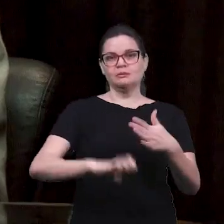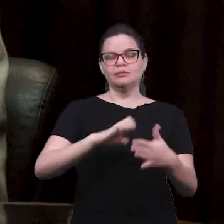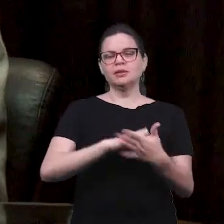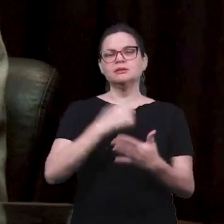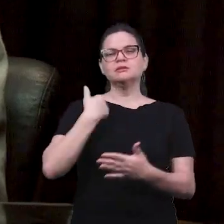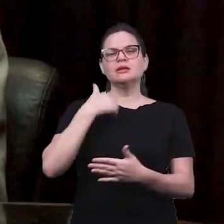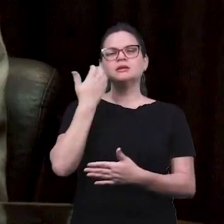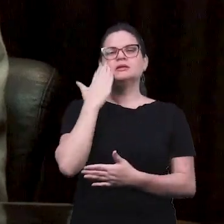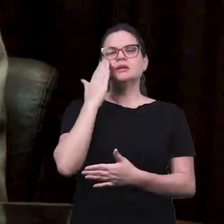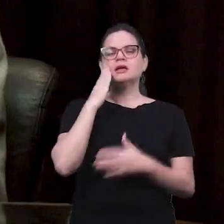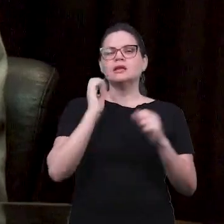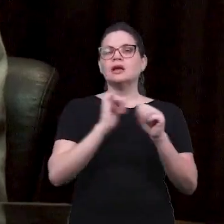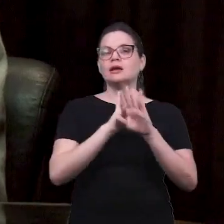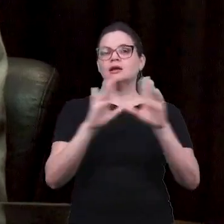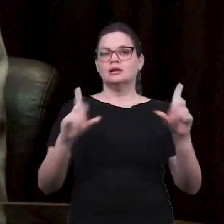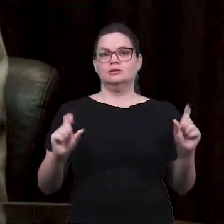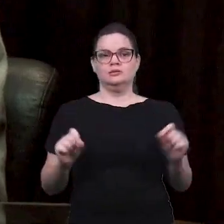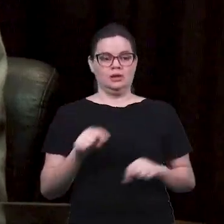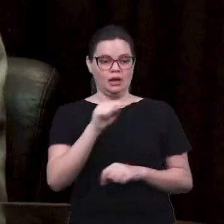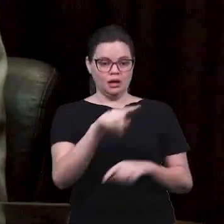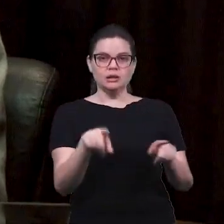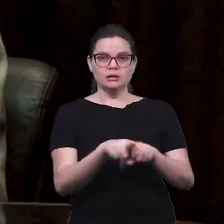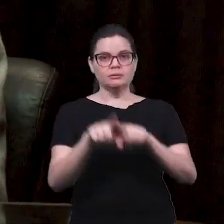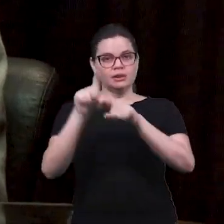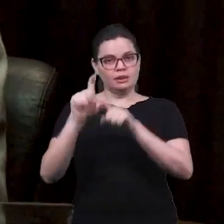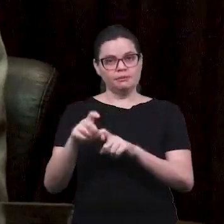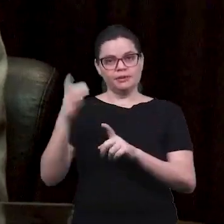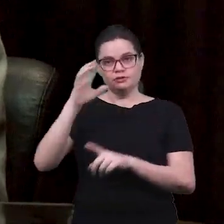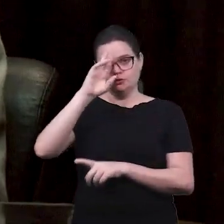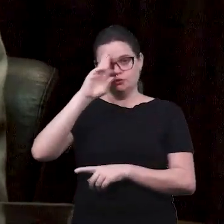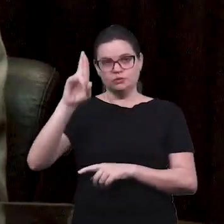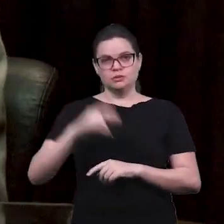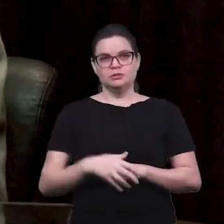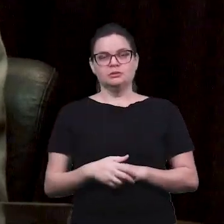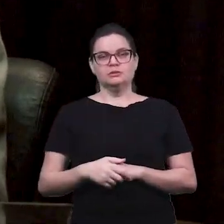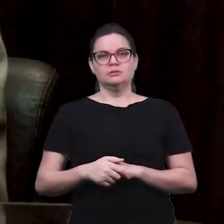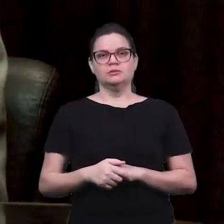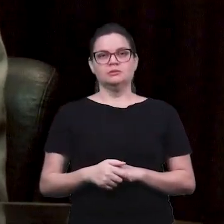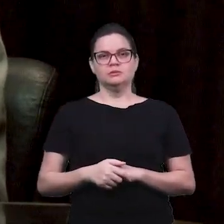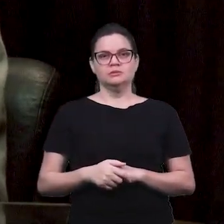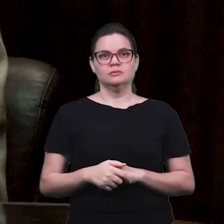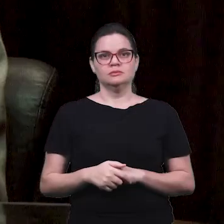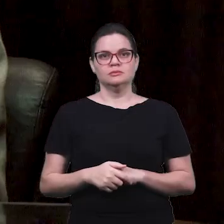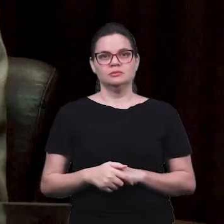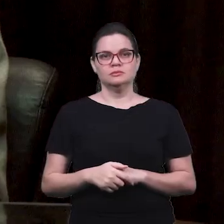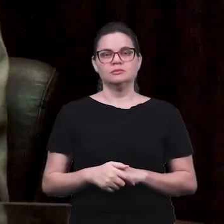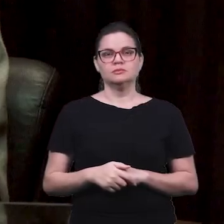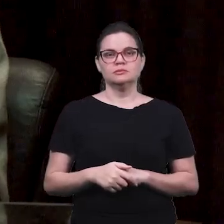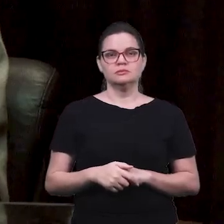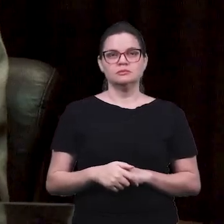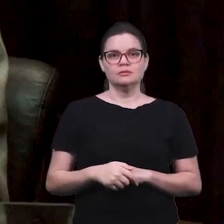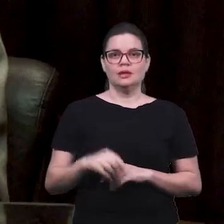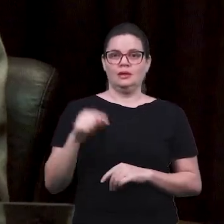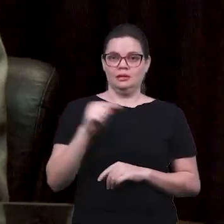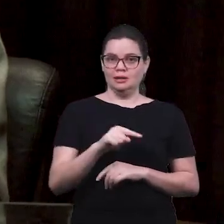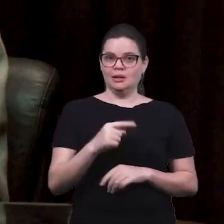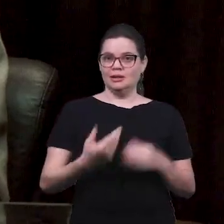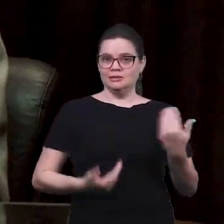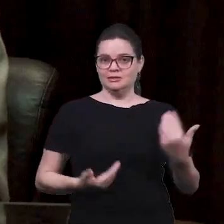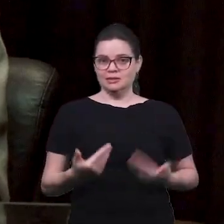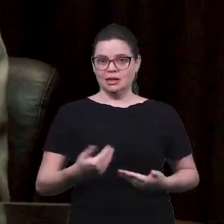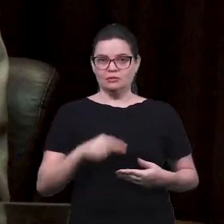que também ali ela depende do Senhor, mas ali é um lugar onde vai se esforçar